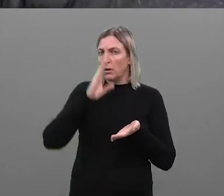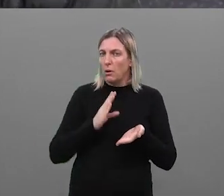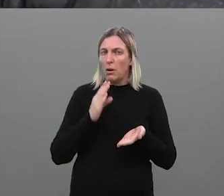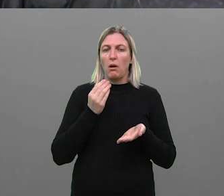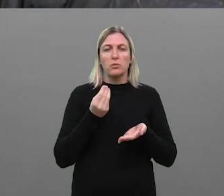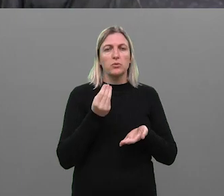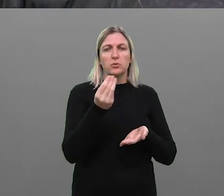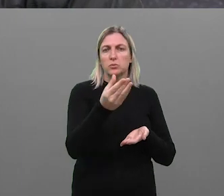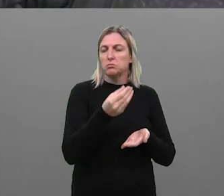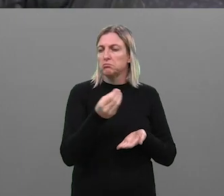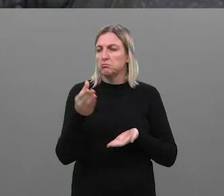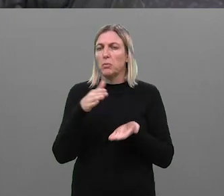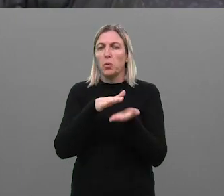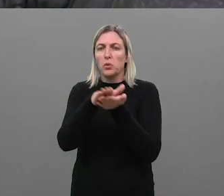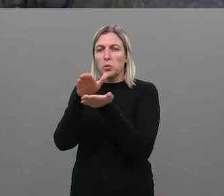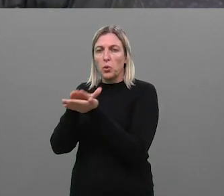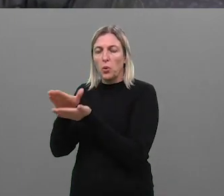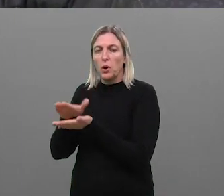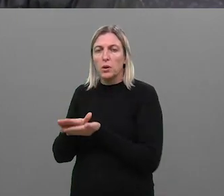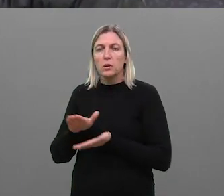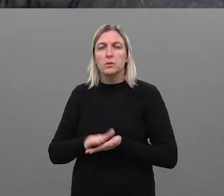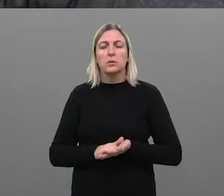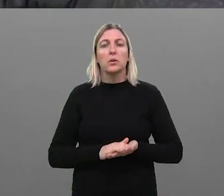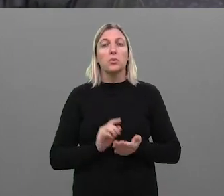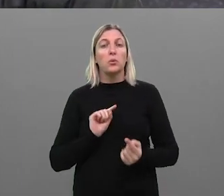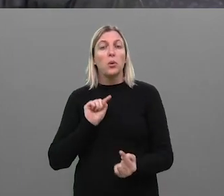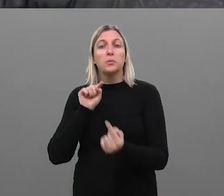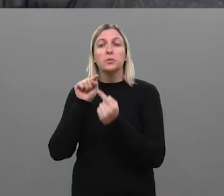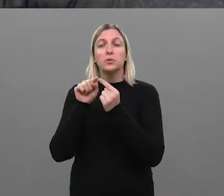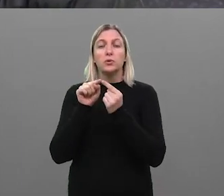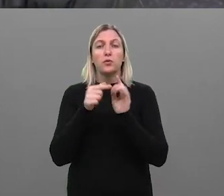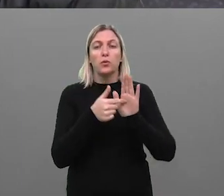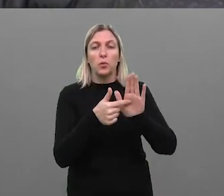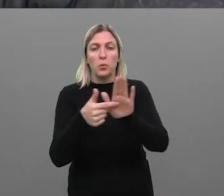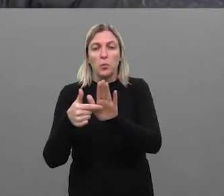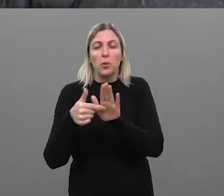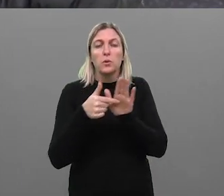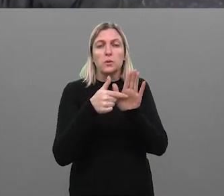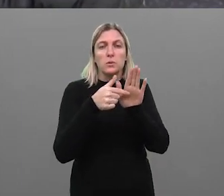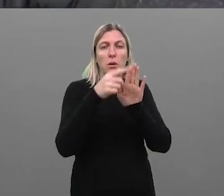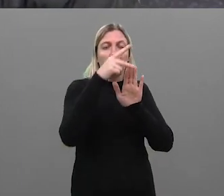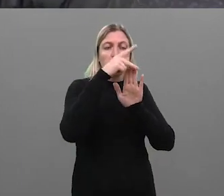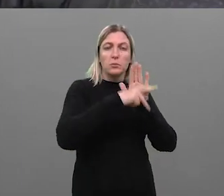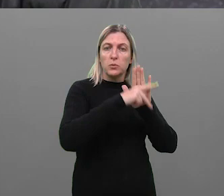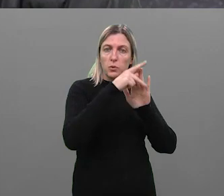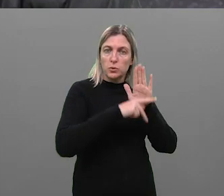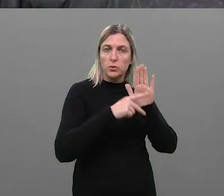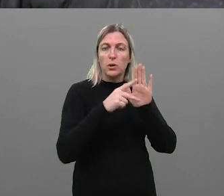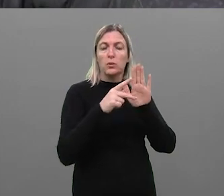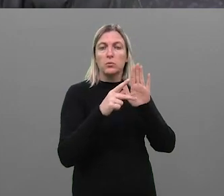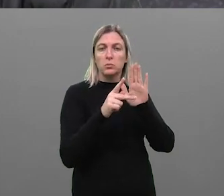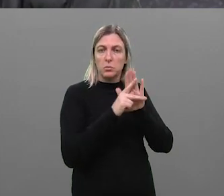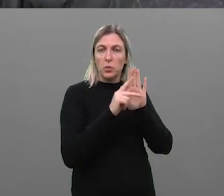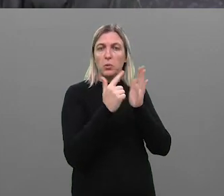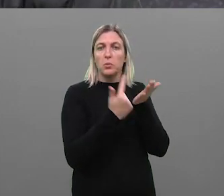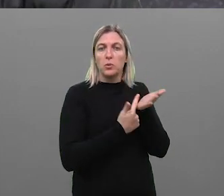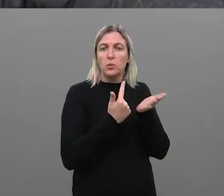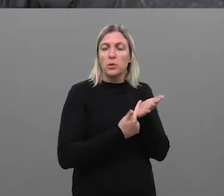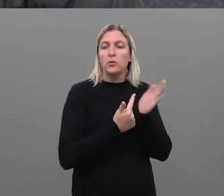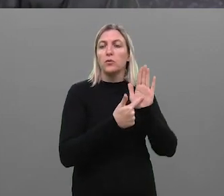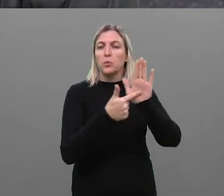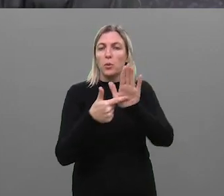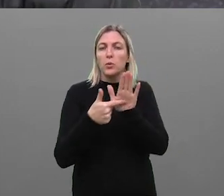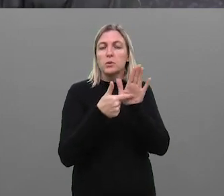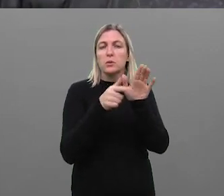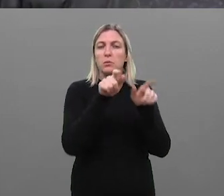de lançamento né Eh e o objetivo é que divulgar esse projeto divulgar a obra desses artistas né e